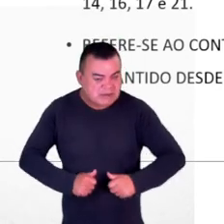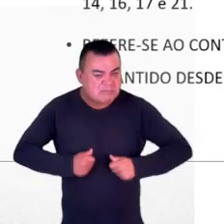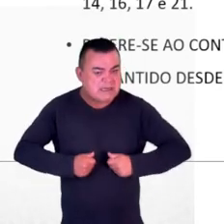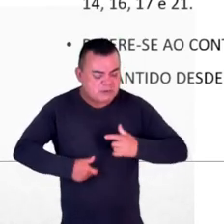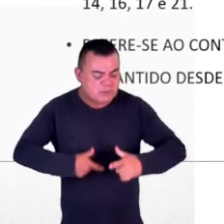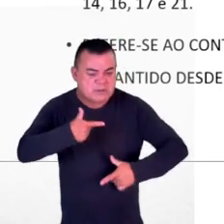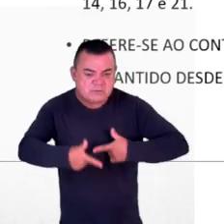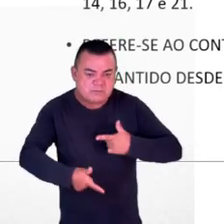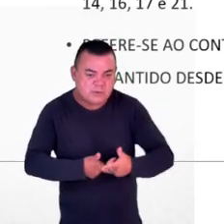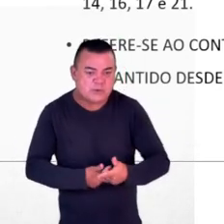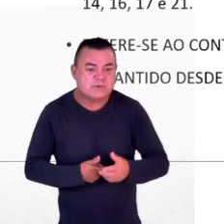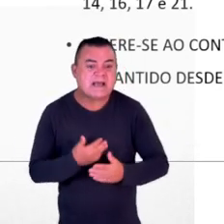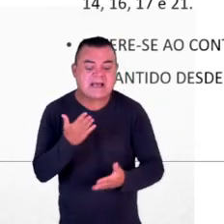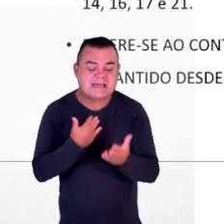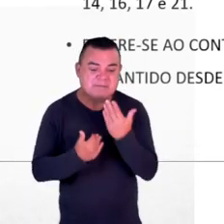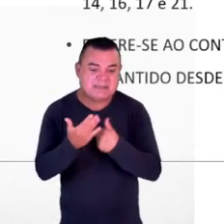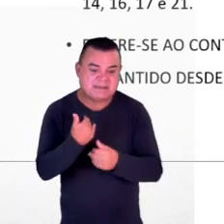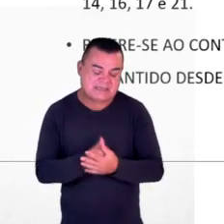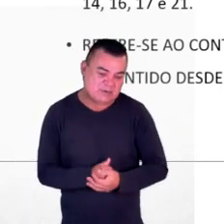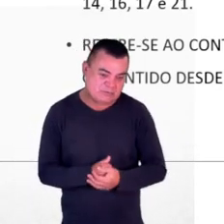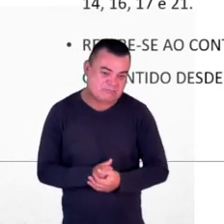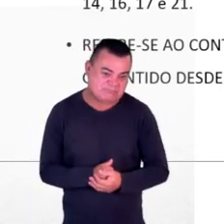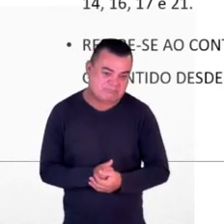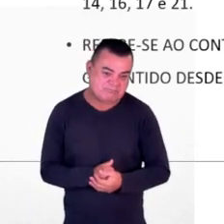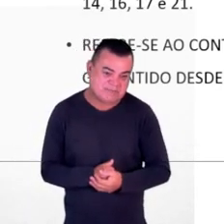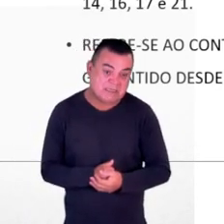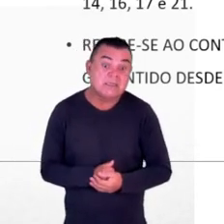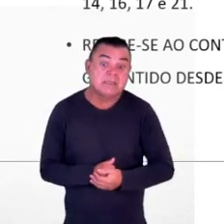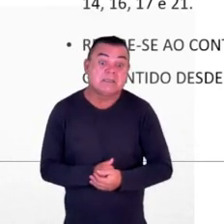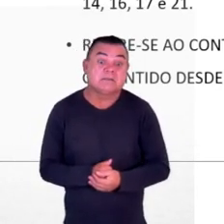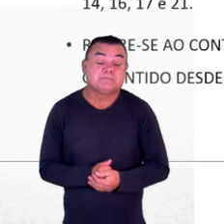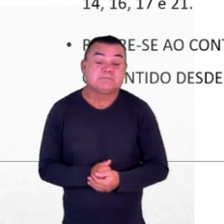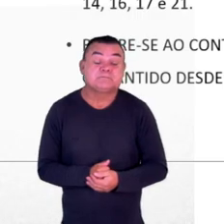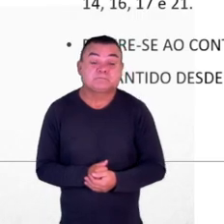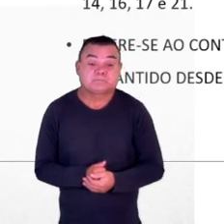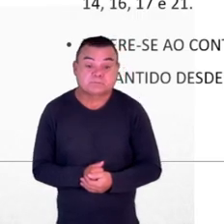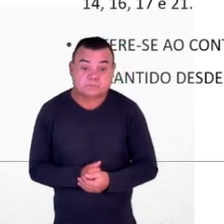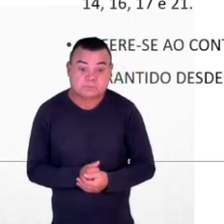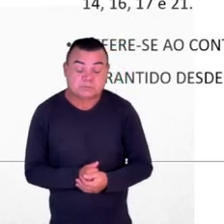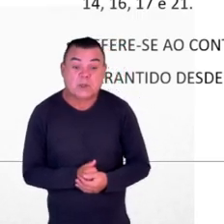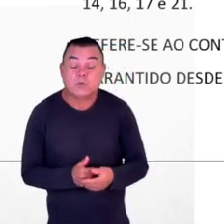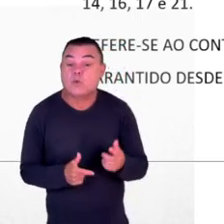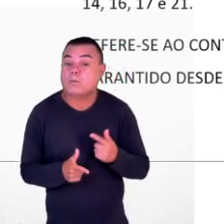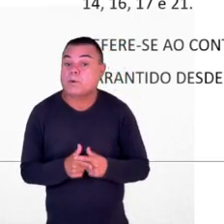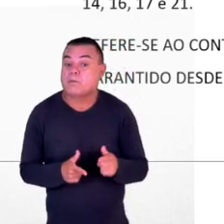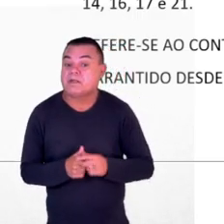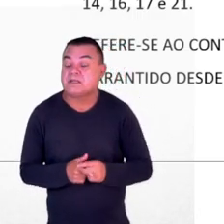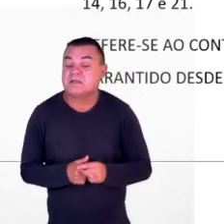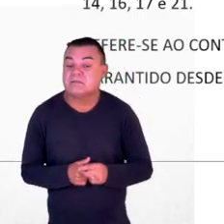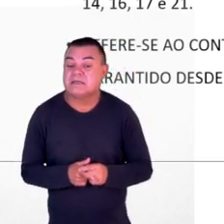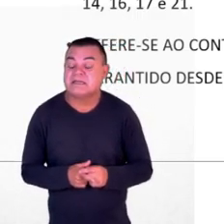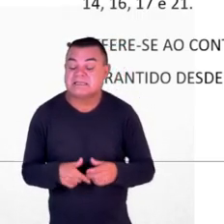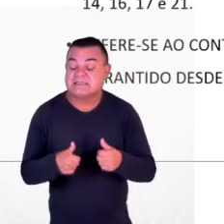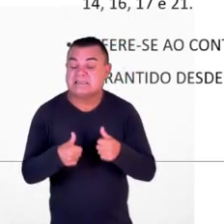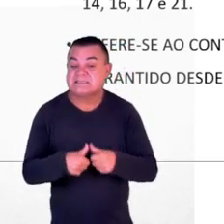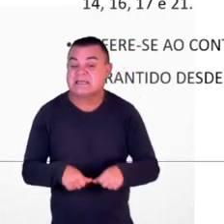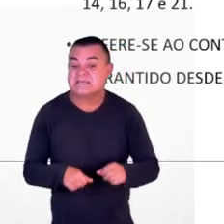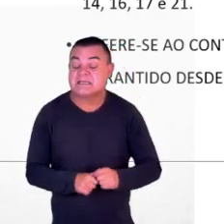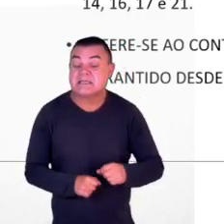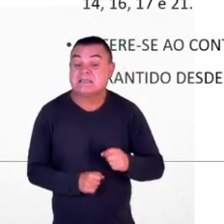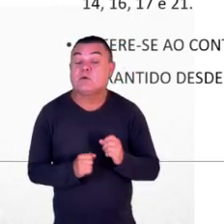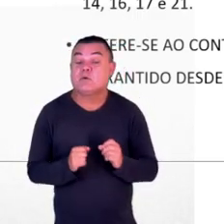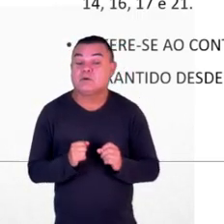do que suficiente para a sua população então então o problema está na